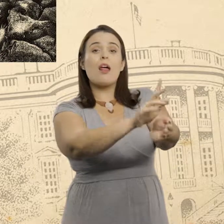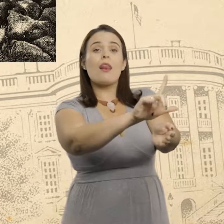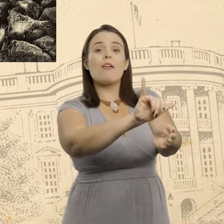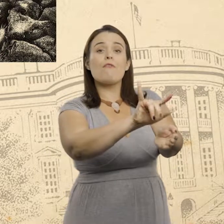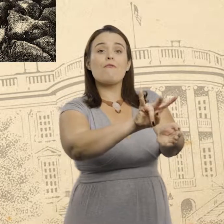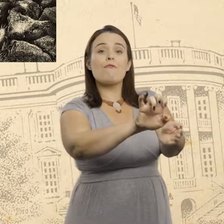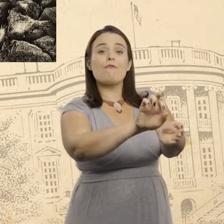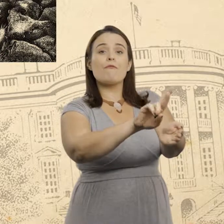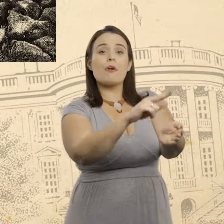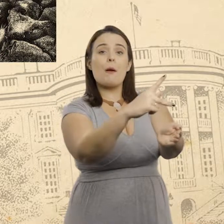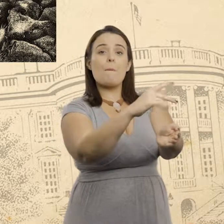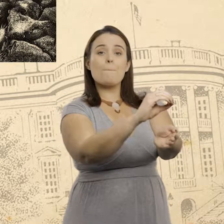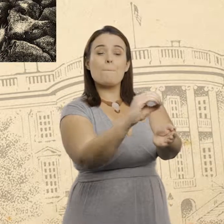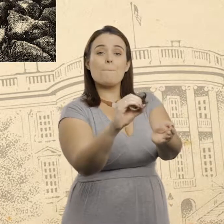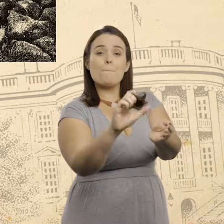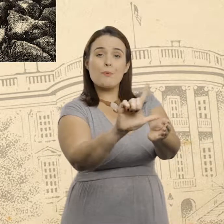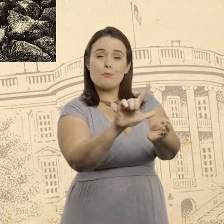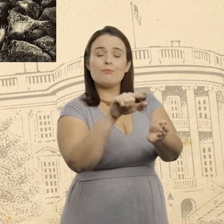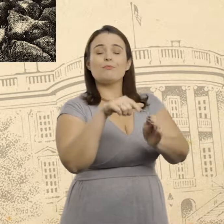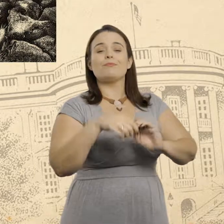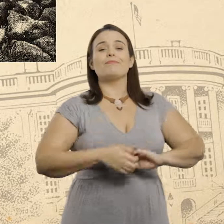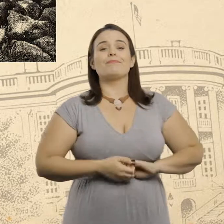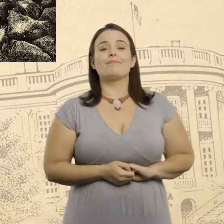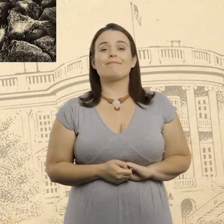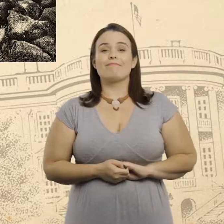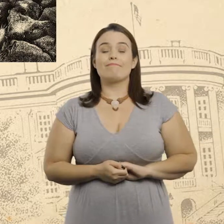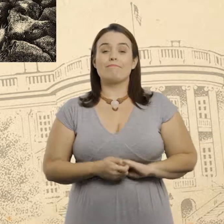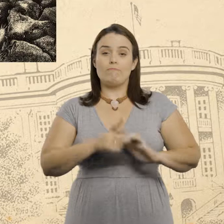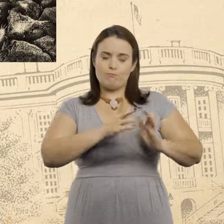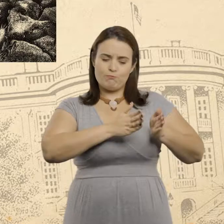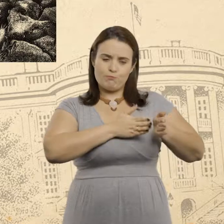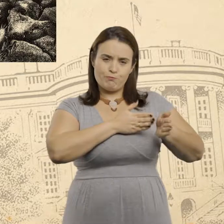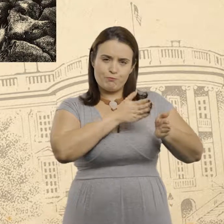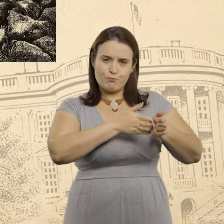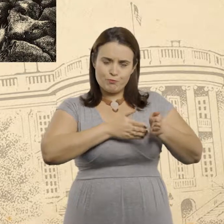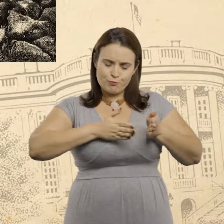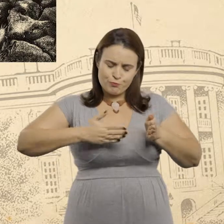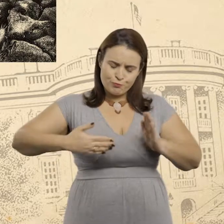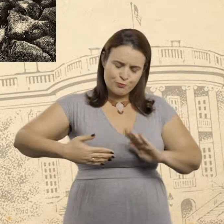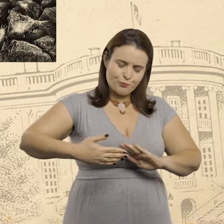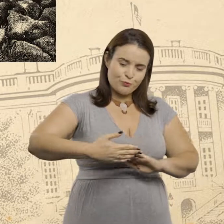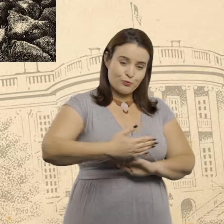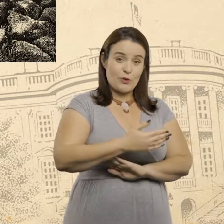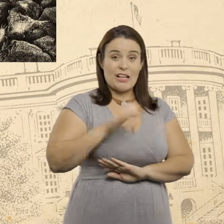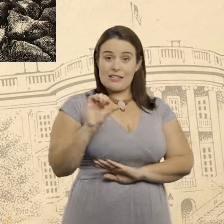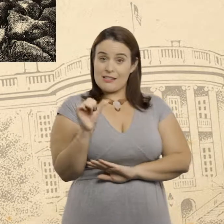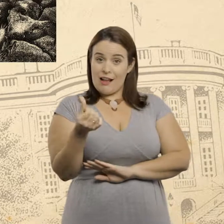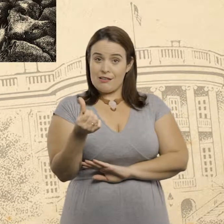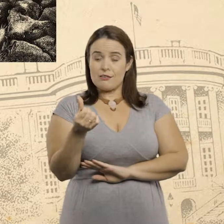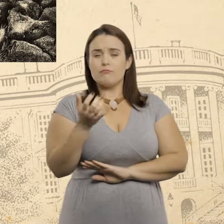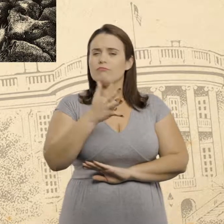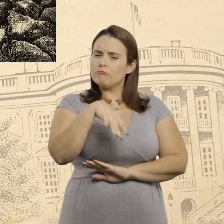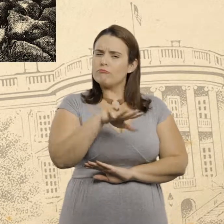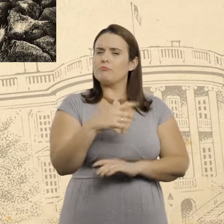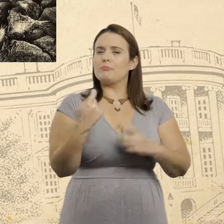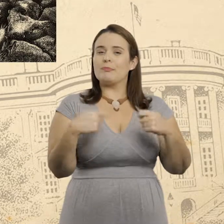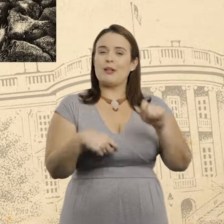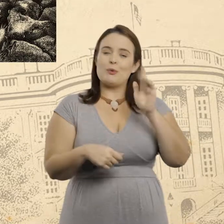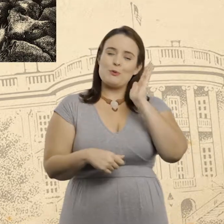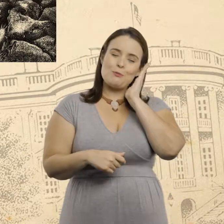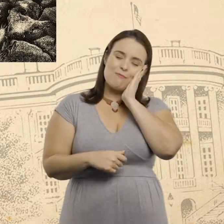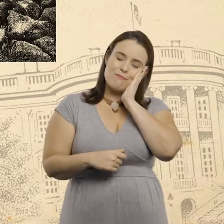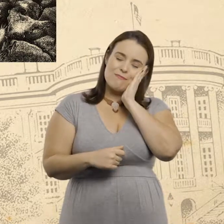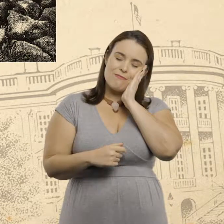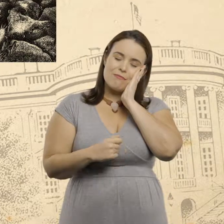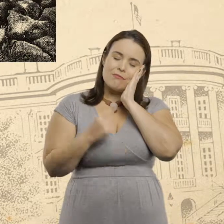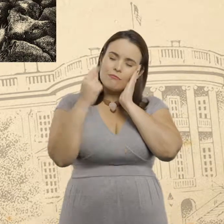até Liverpool, na Inglaterra. O trem saiu da estação às 6 da tarde. Logo, todos iam dormir. 1 hora depois da